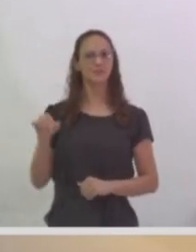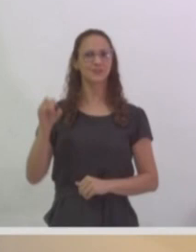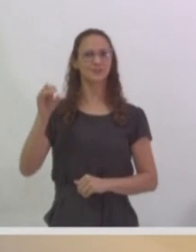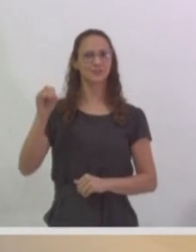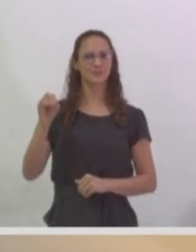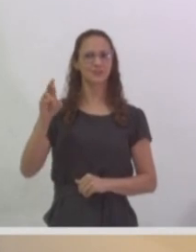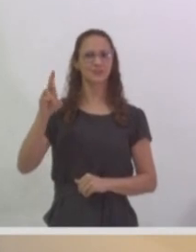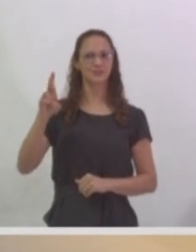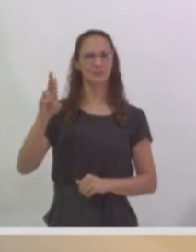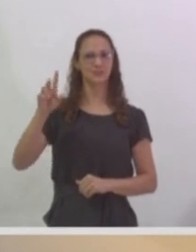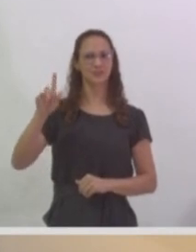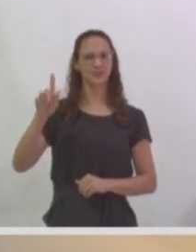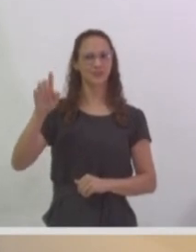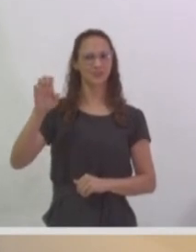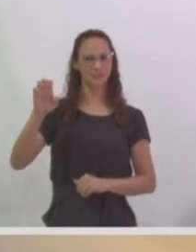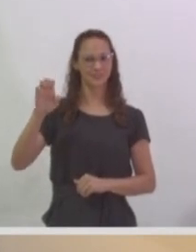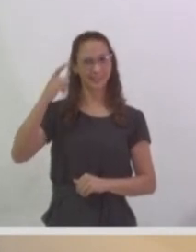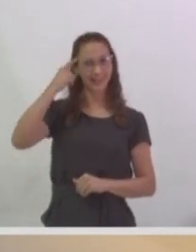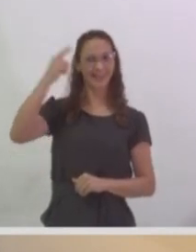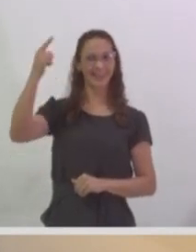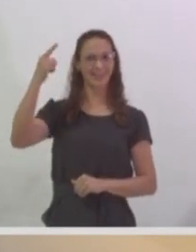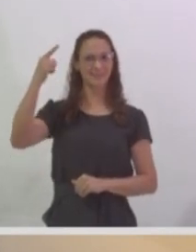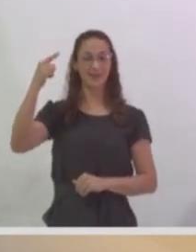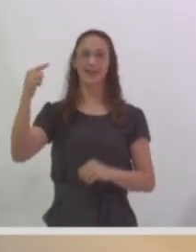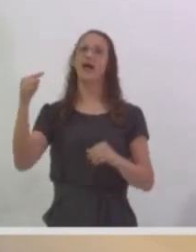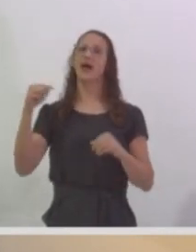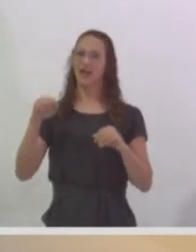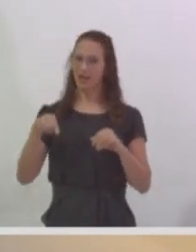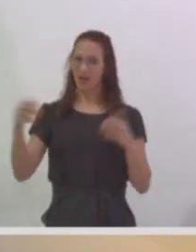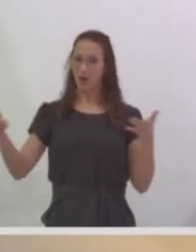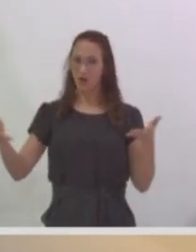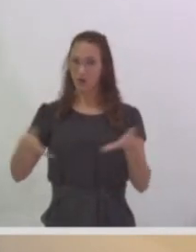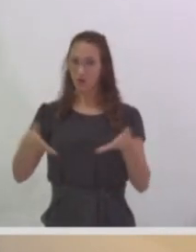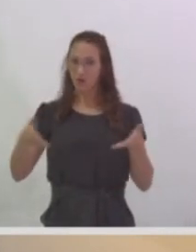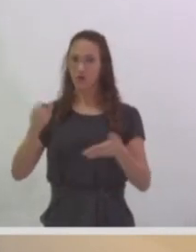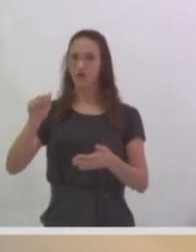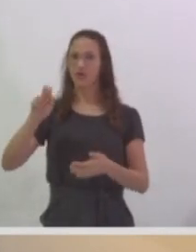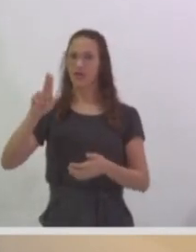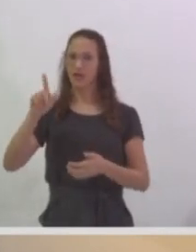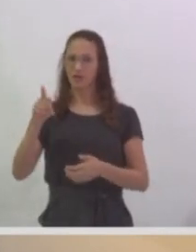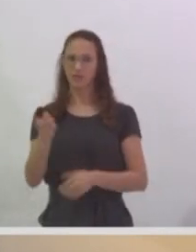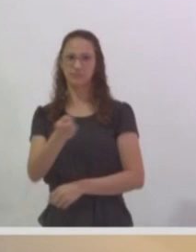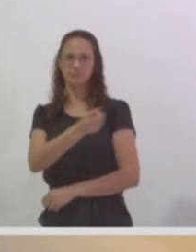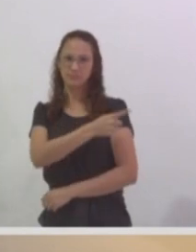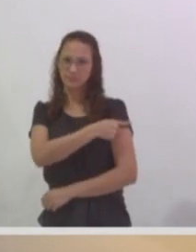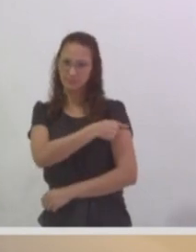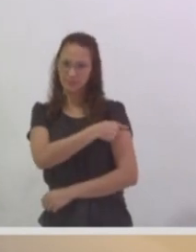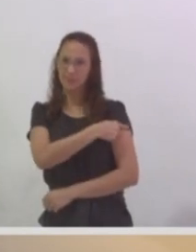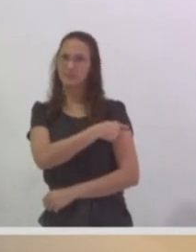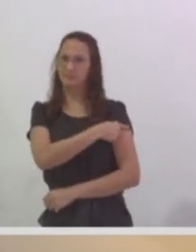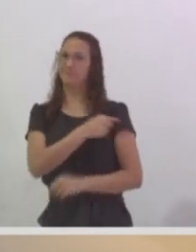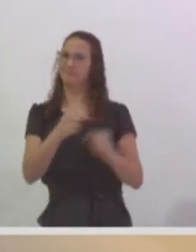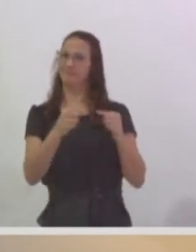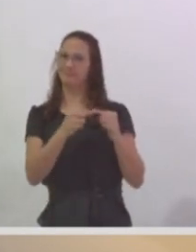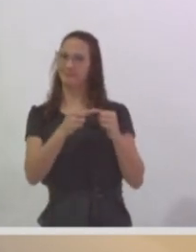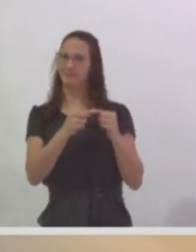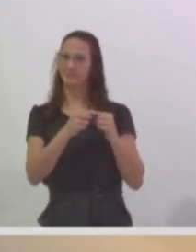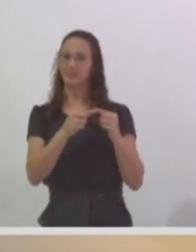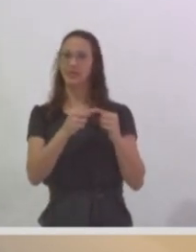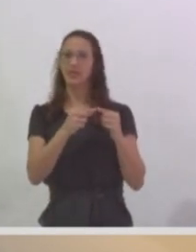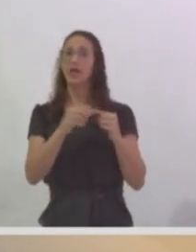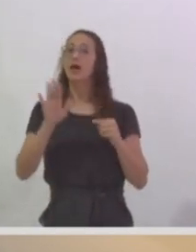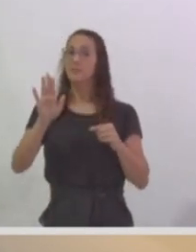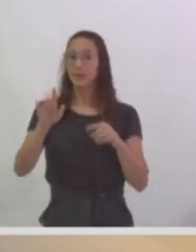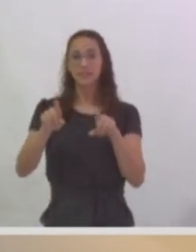está direcionada à turma do primeiro ano. Porém, a turma do segundo ano, terceiro ano, do ciclo 1, também